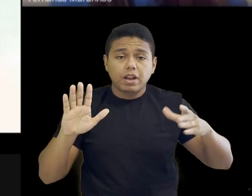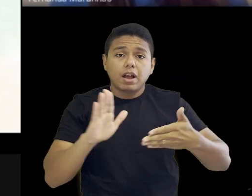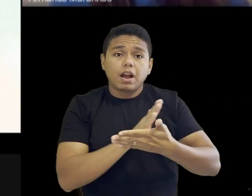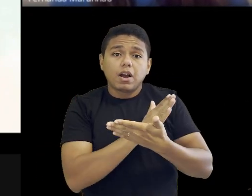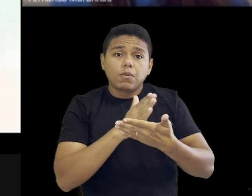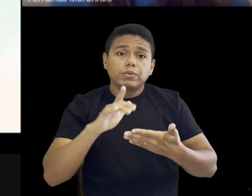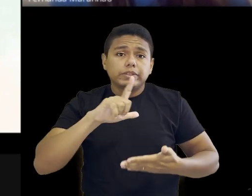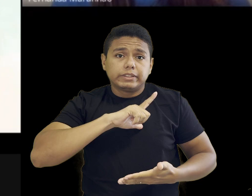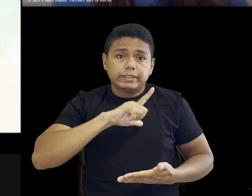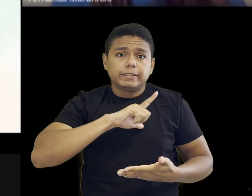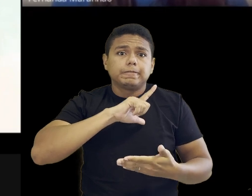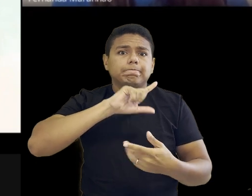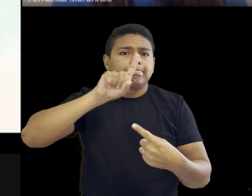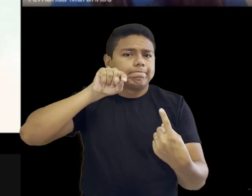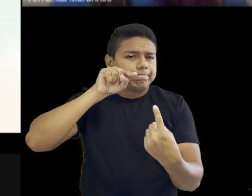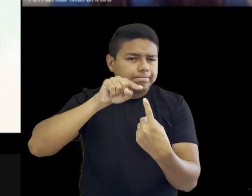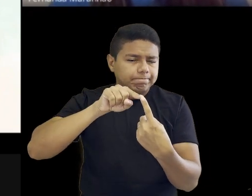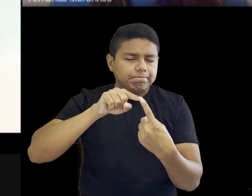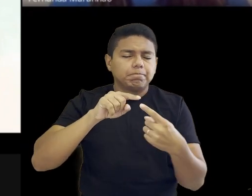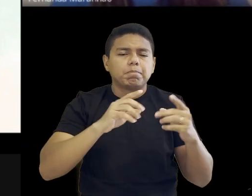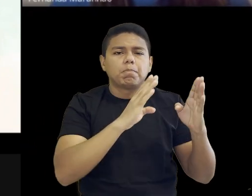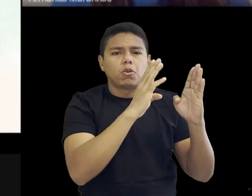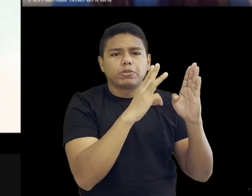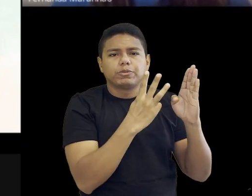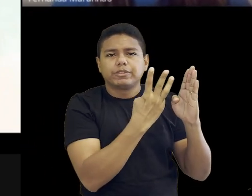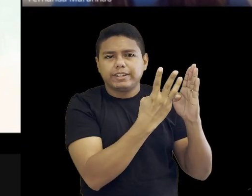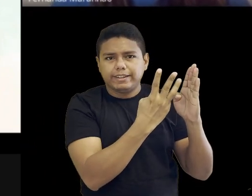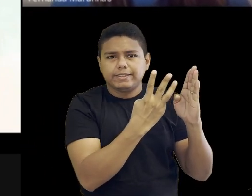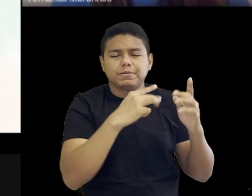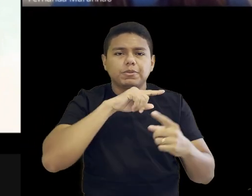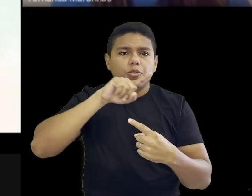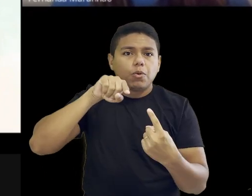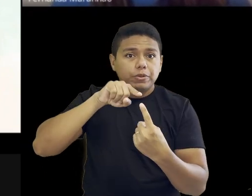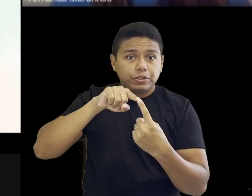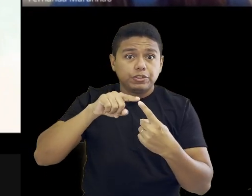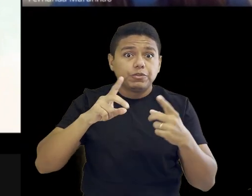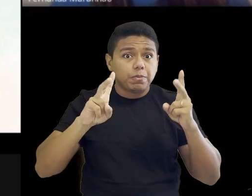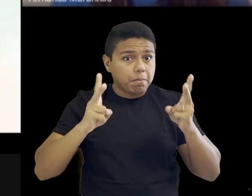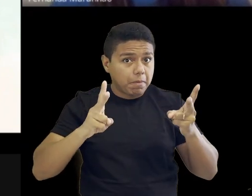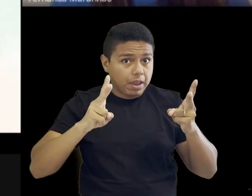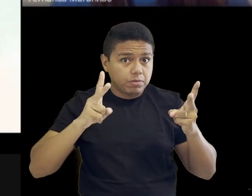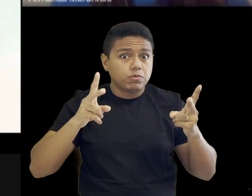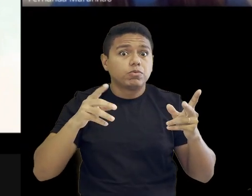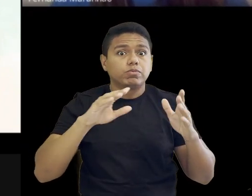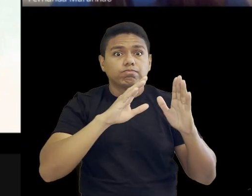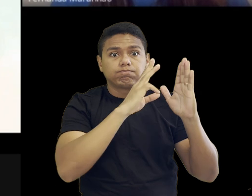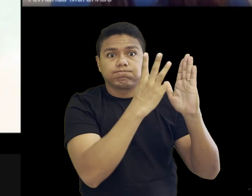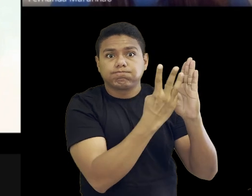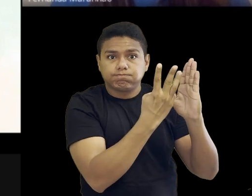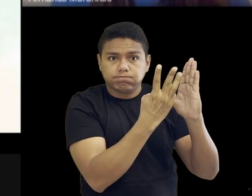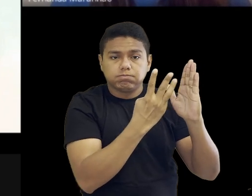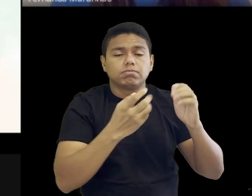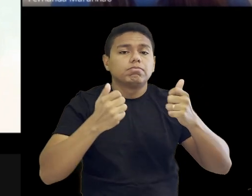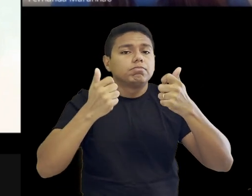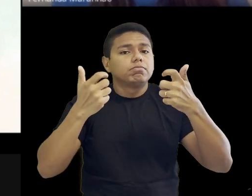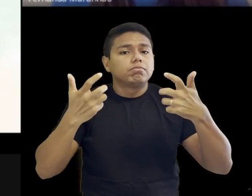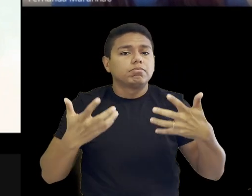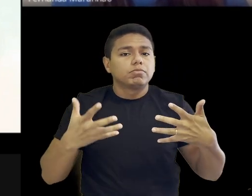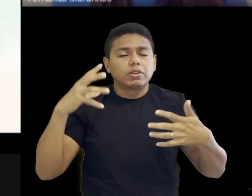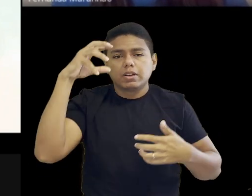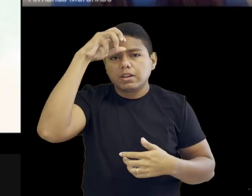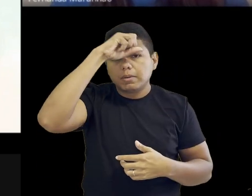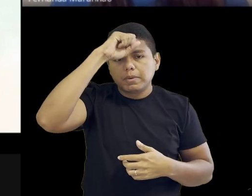nessa apresentação de algumas das condições que são objetivo desse módulo. Os objetivos do módulo 3